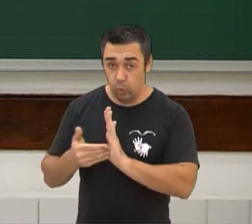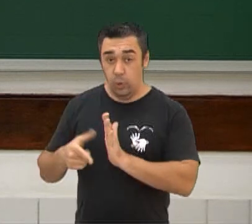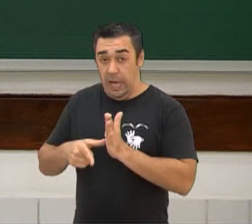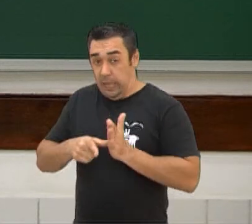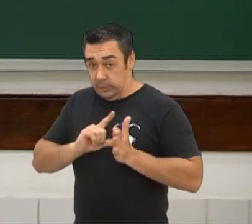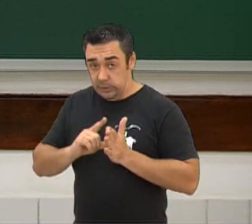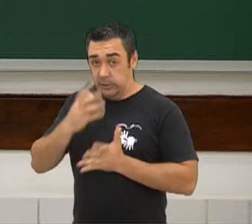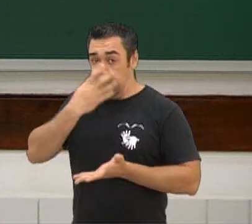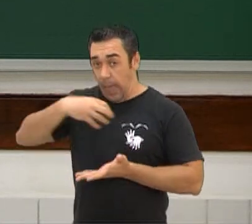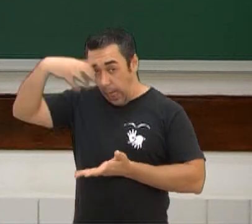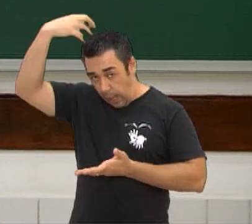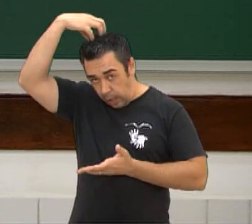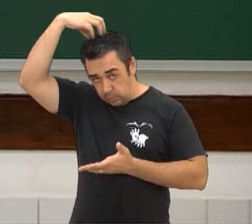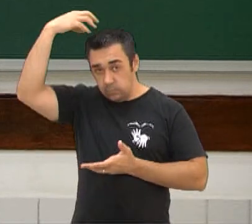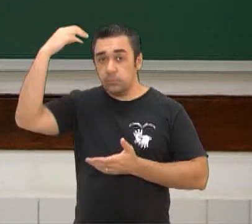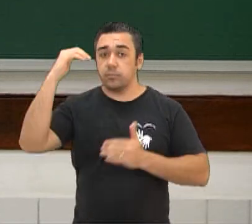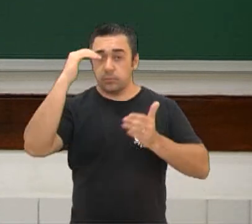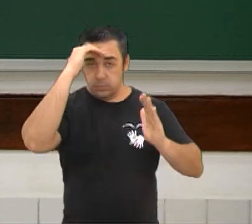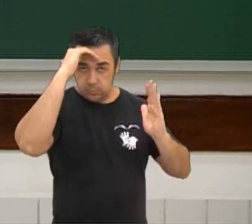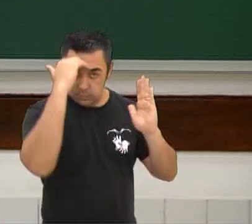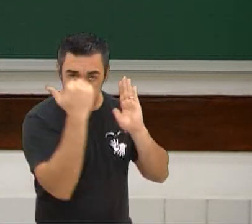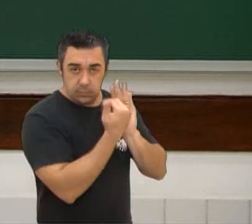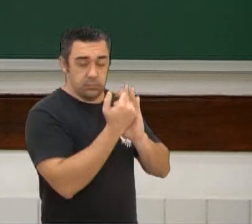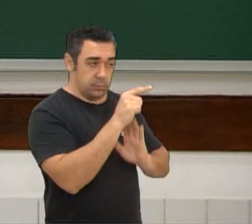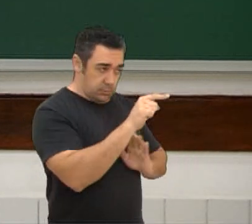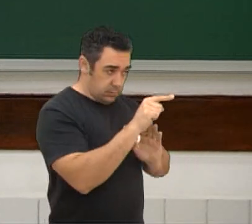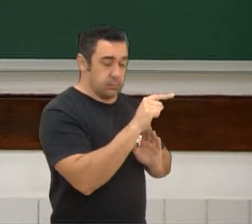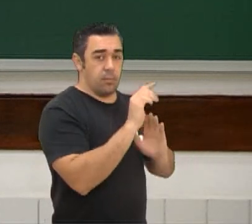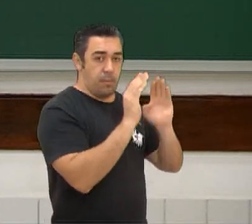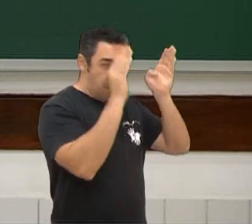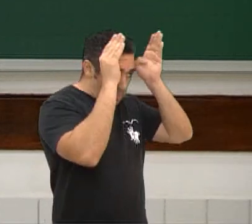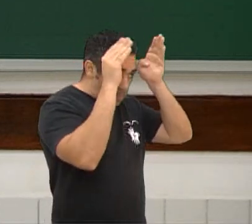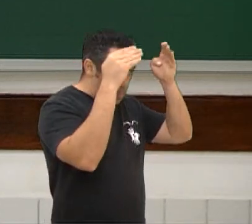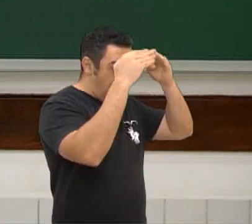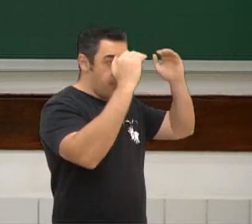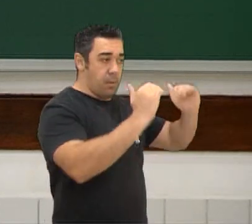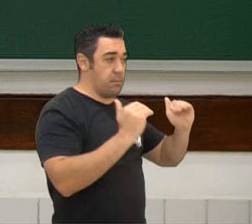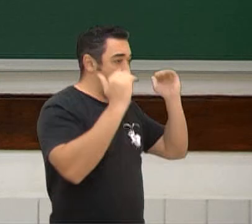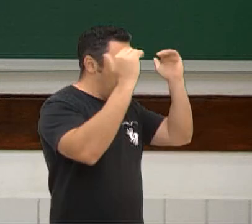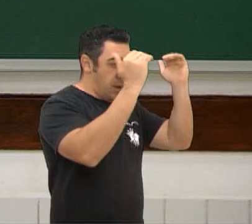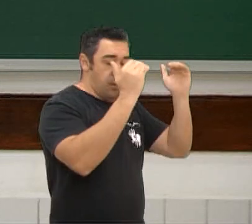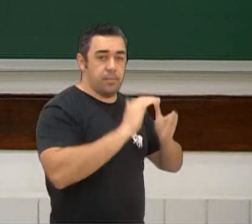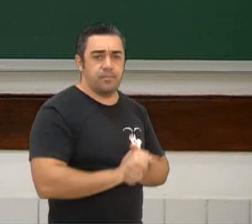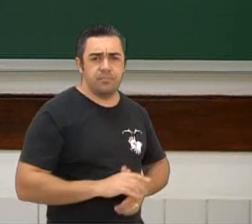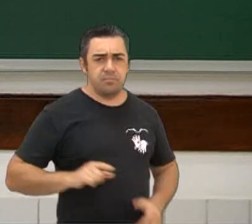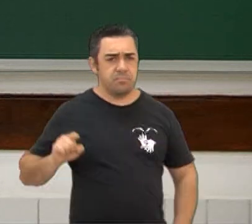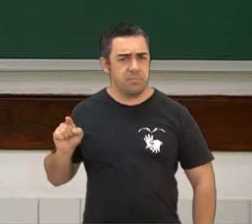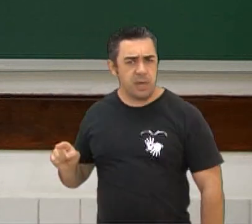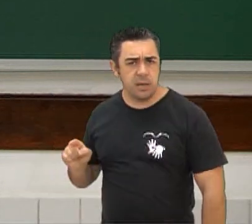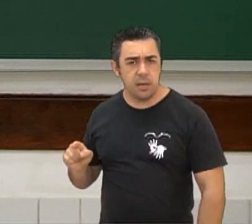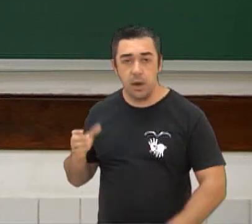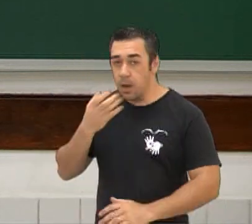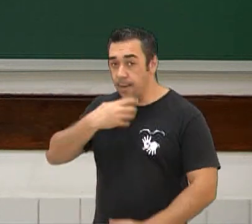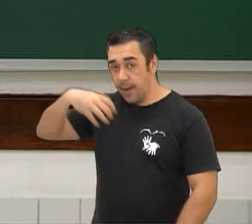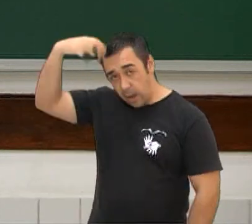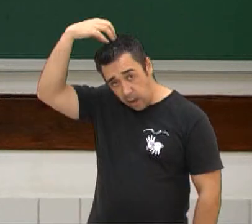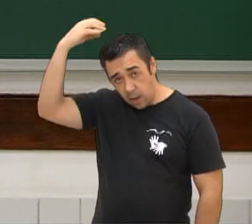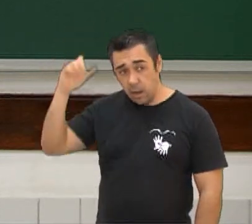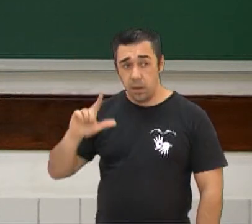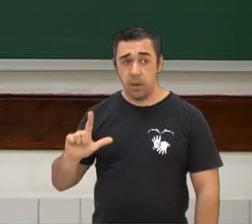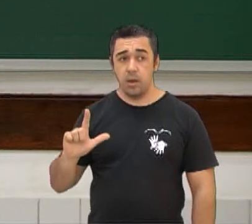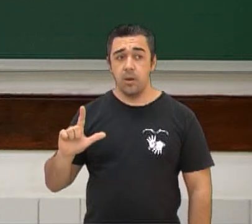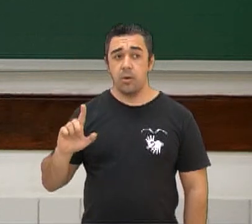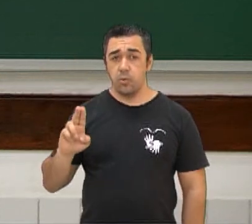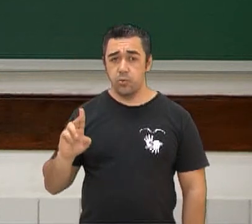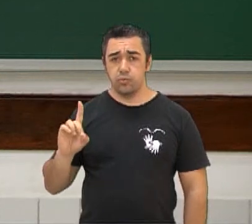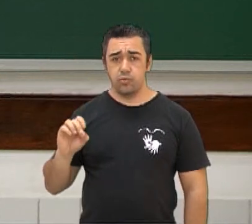era um poder maior do que o próprio rei. Mas esse Ludovico falou, seguinte, quem manda aqui